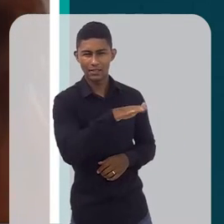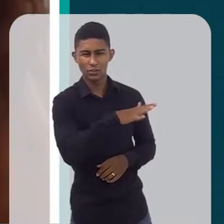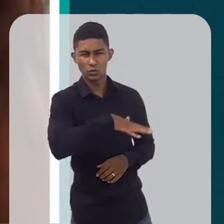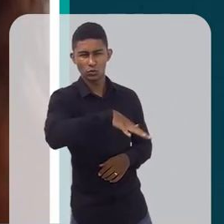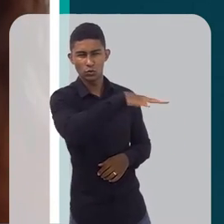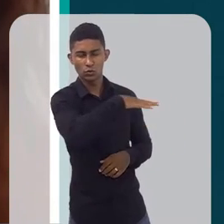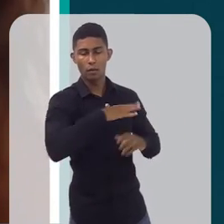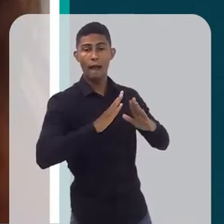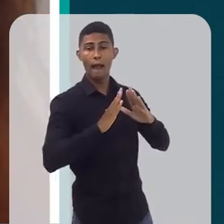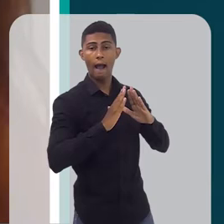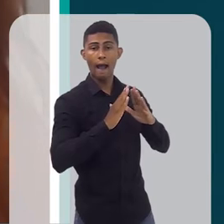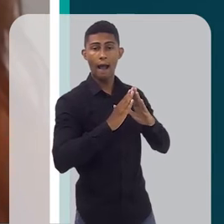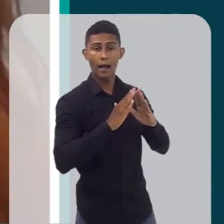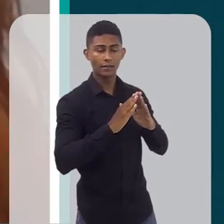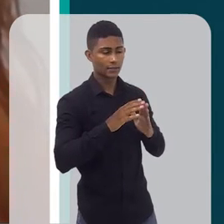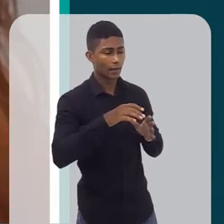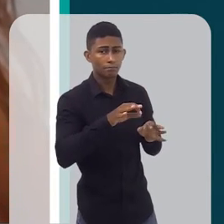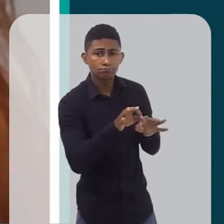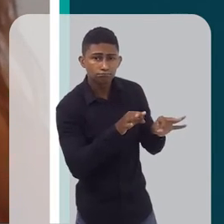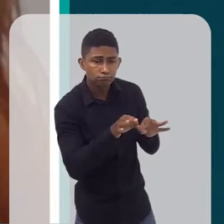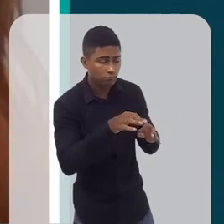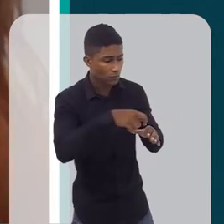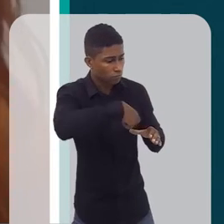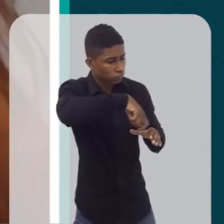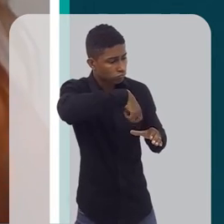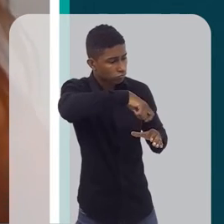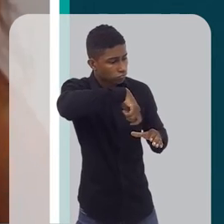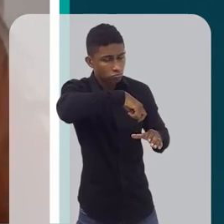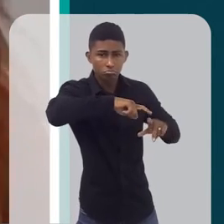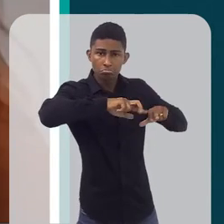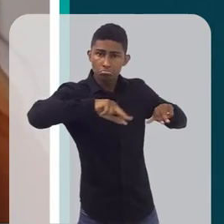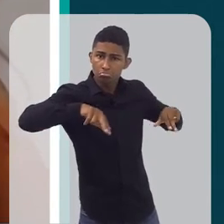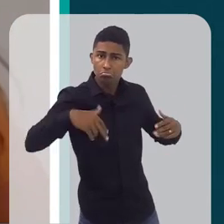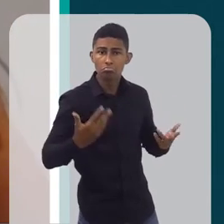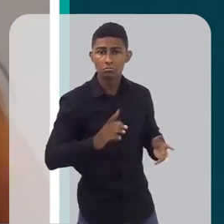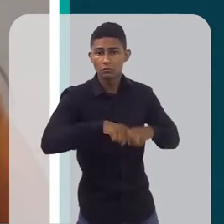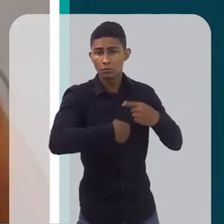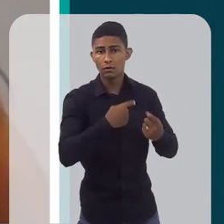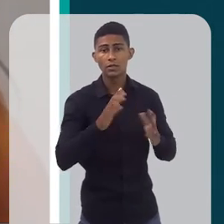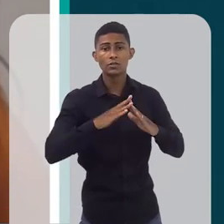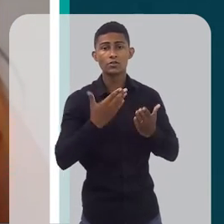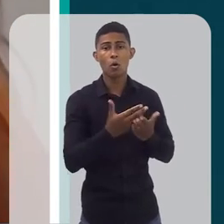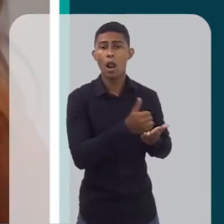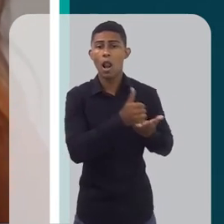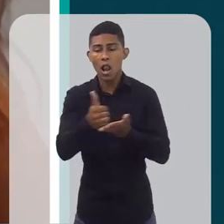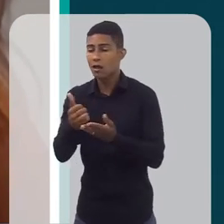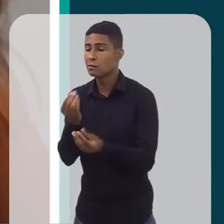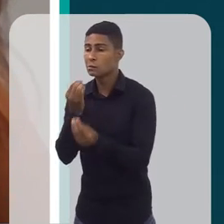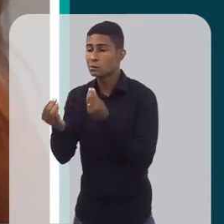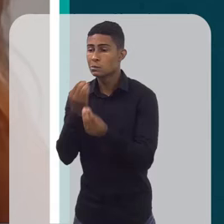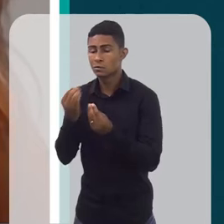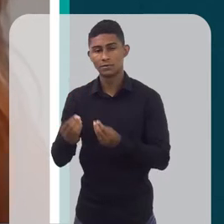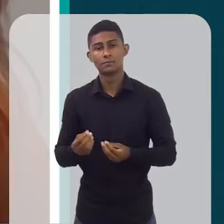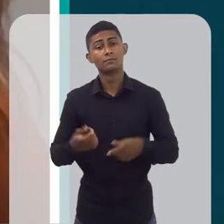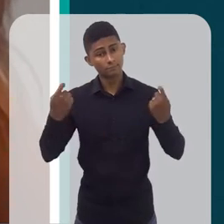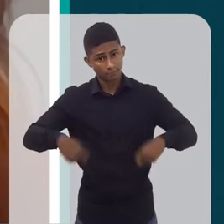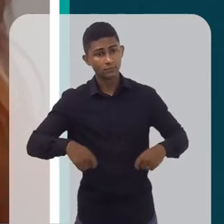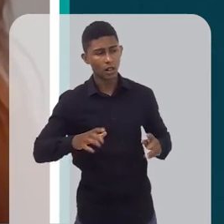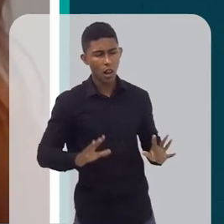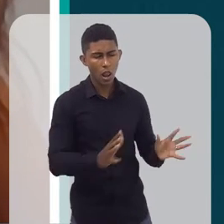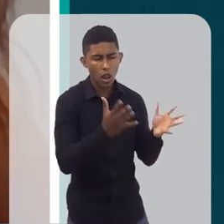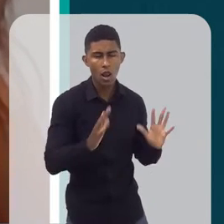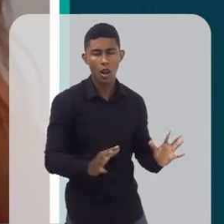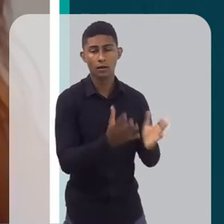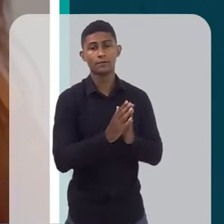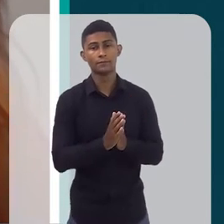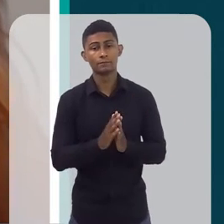de casa, né? Evitar. Sempre a gente tem que ter em mente. Então, de tudo que a gente vai conversar, eu acho que o que a gente tem que ter em mente